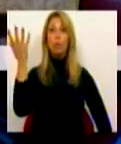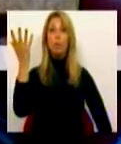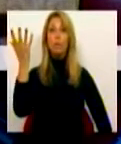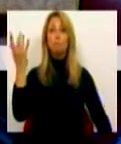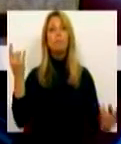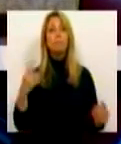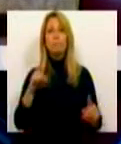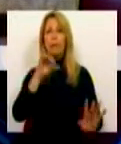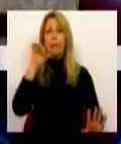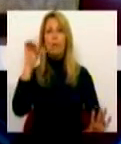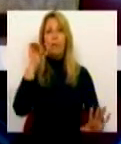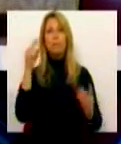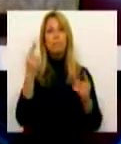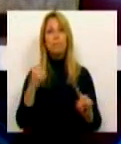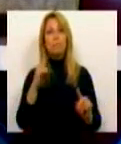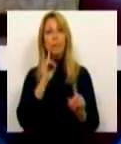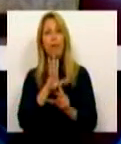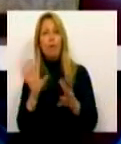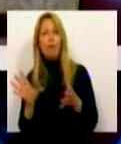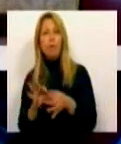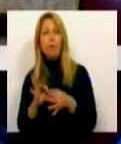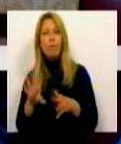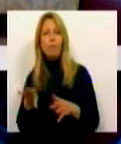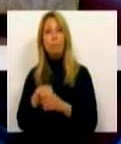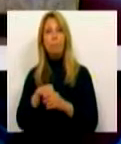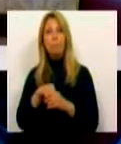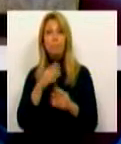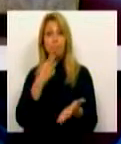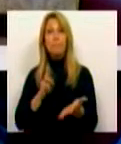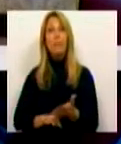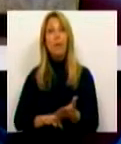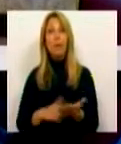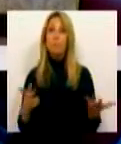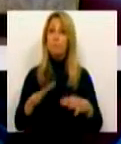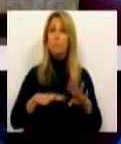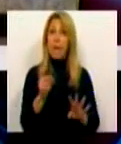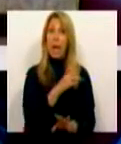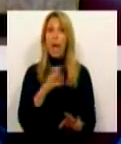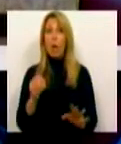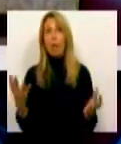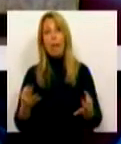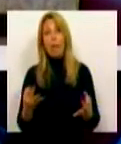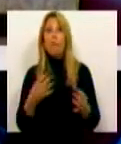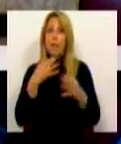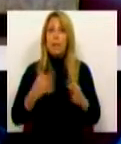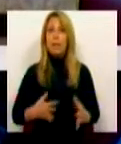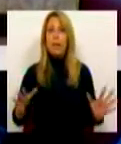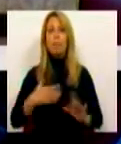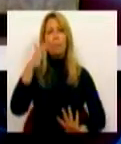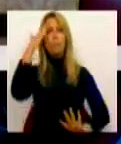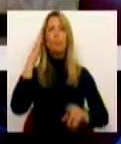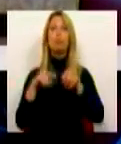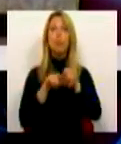teve sempre uma cumplicidade genuína. Cometeu erros, certamente, mas sempre entendeu a política